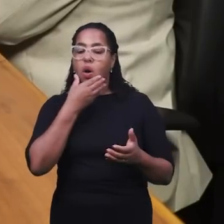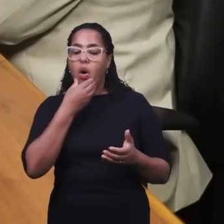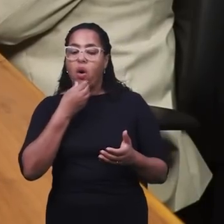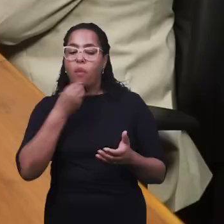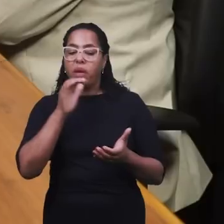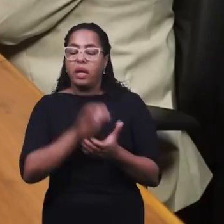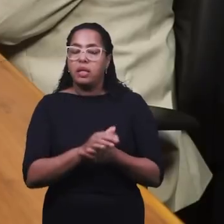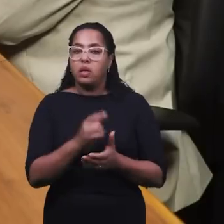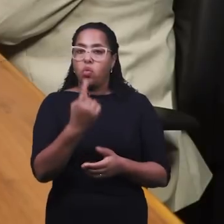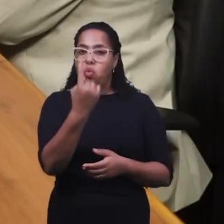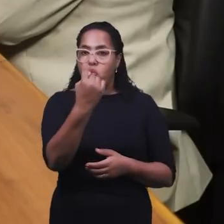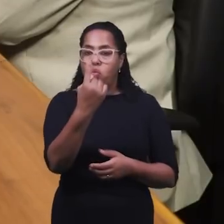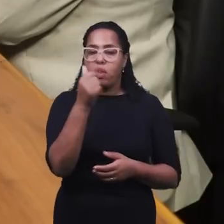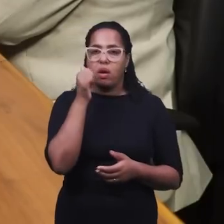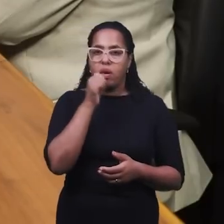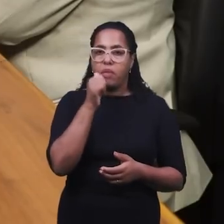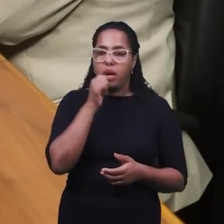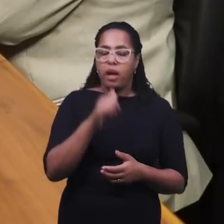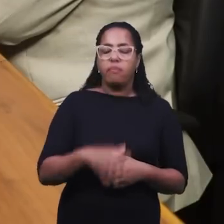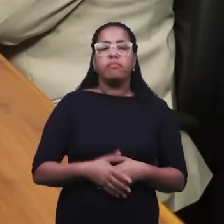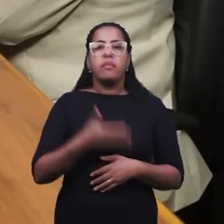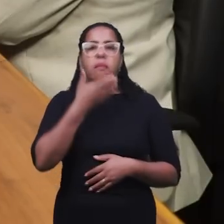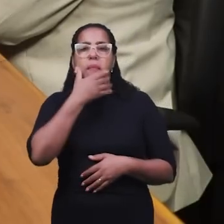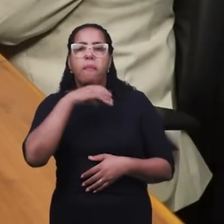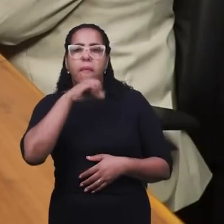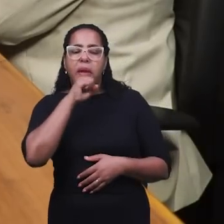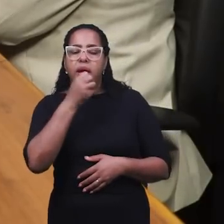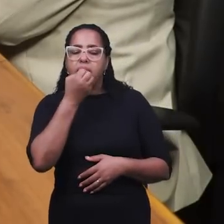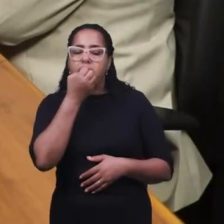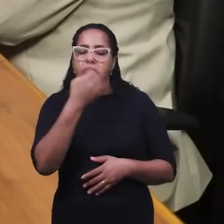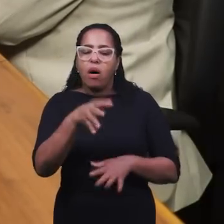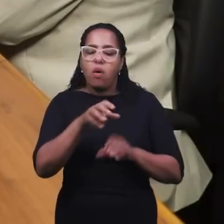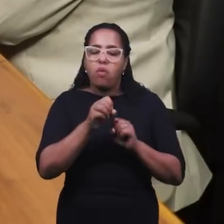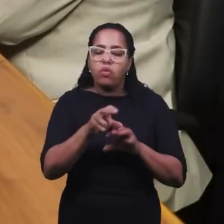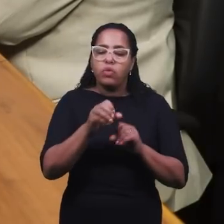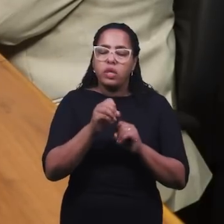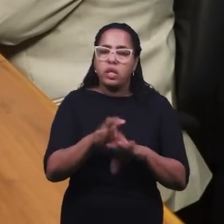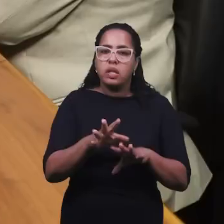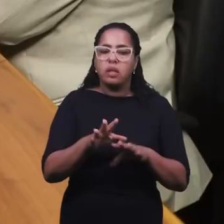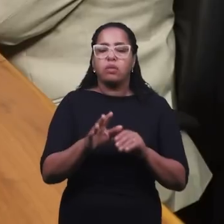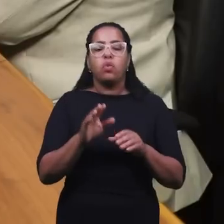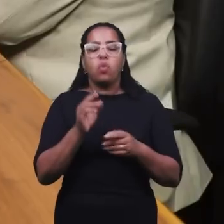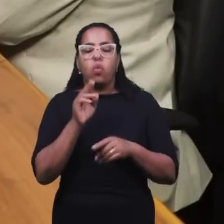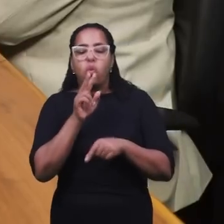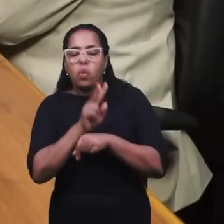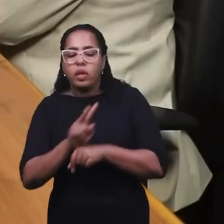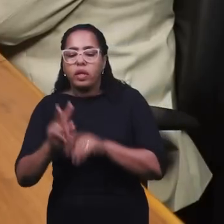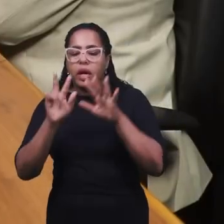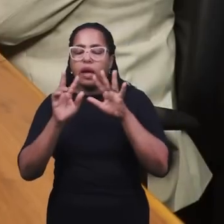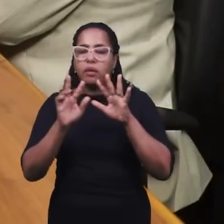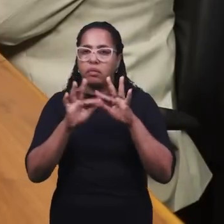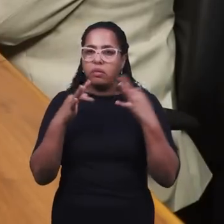O texto que você leu diz o seguinte, né? Maridos de uma